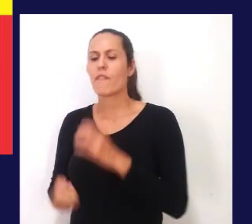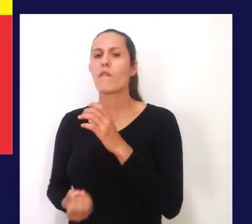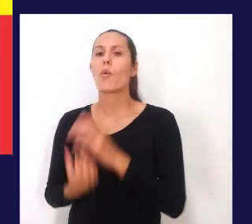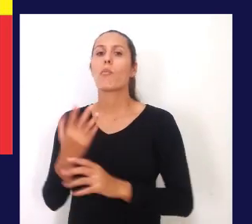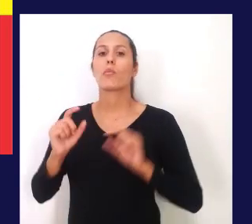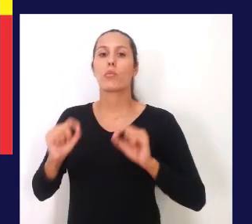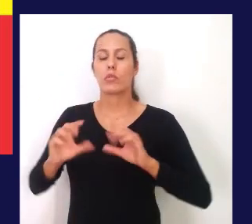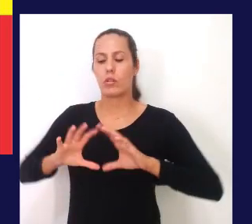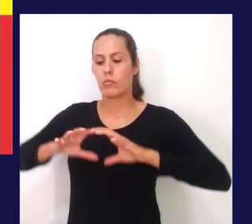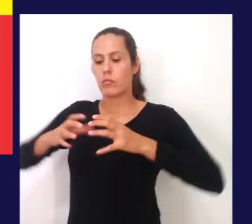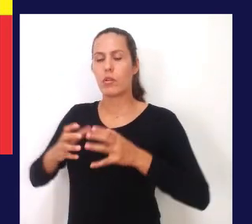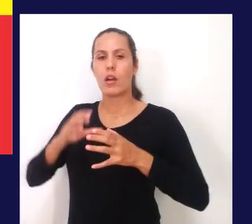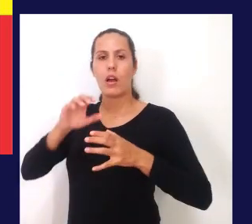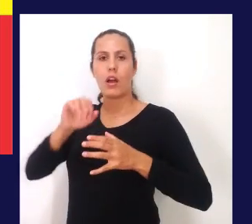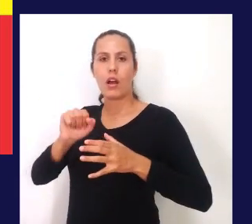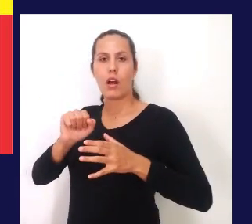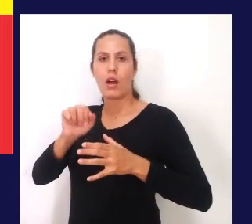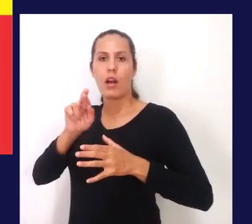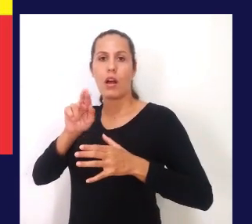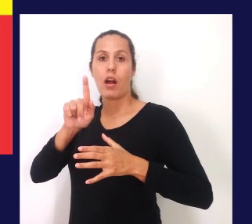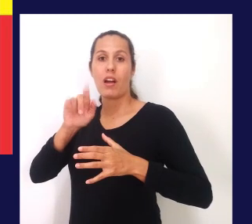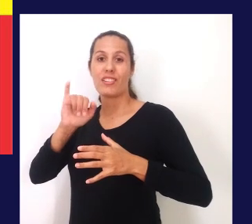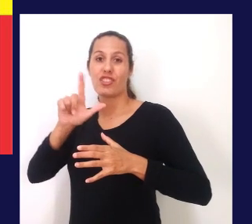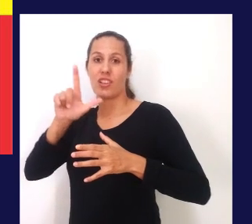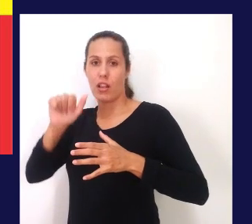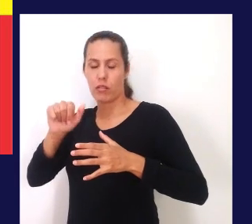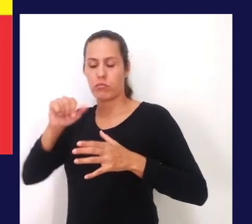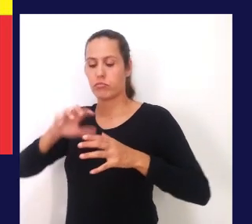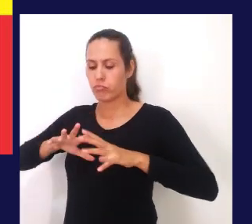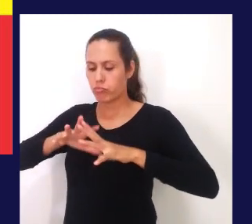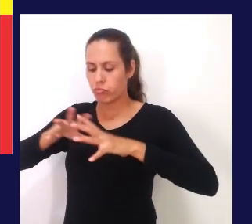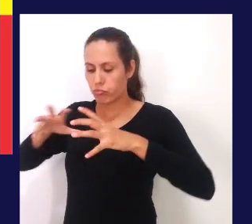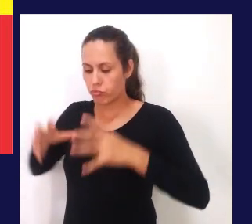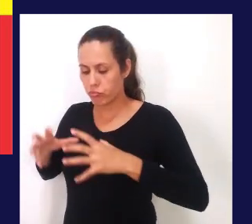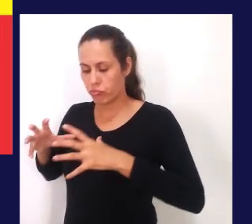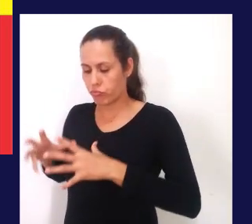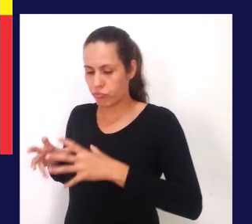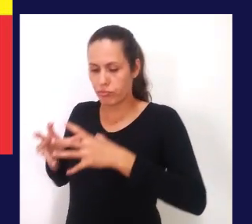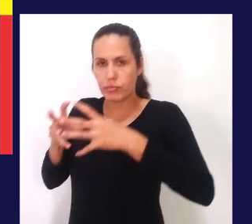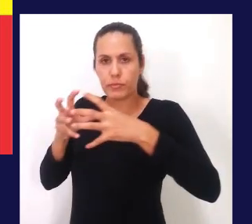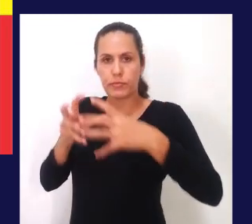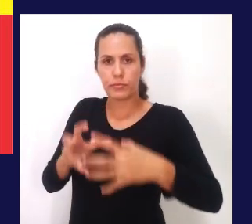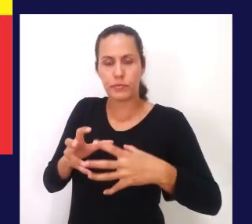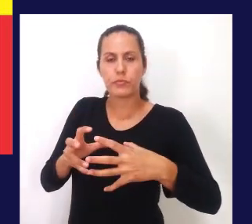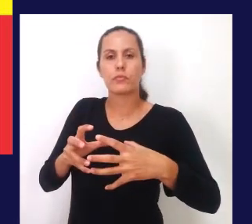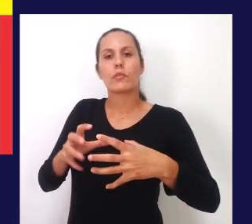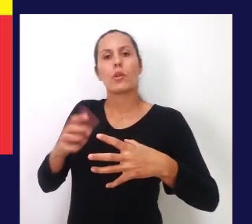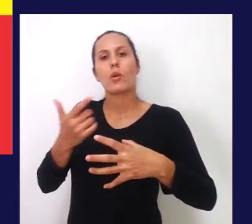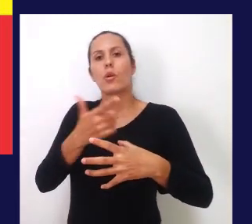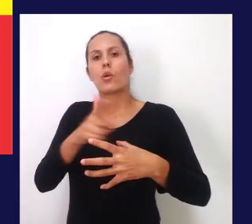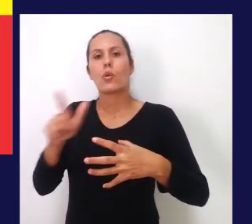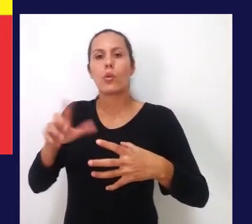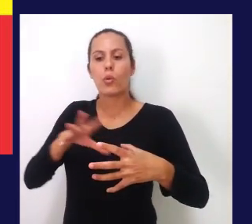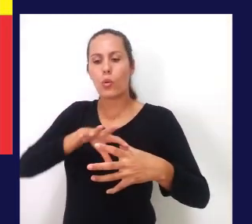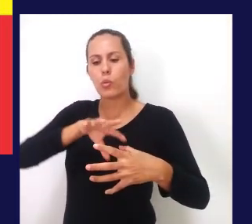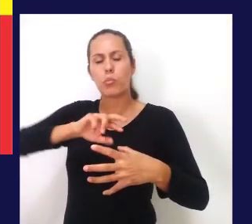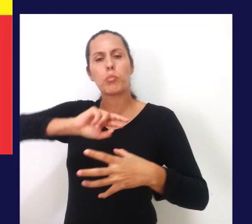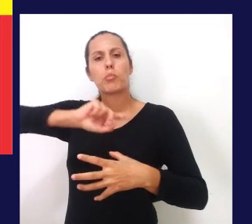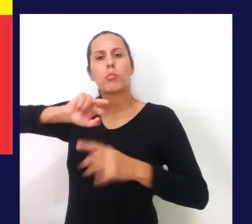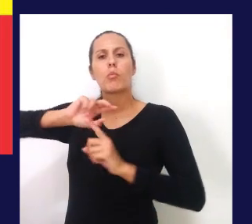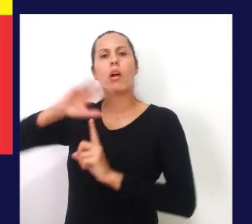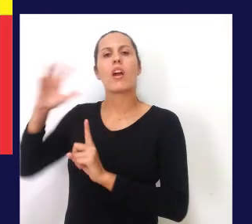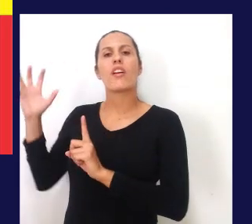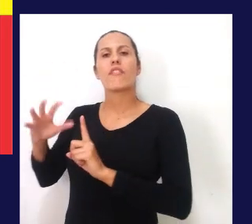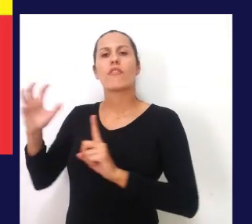que elas se cimentam após serem transportadas ou, se não, depositadas aí por agentes que